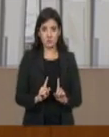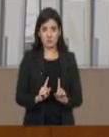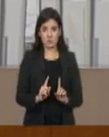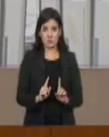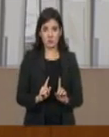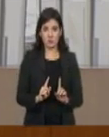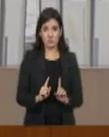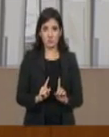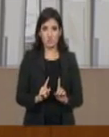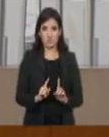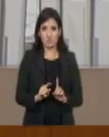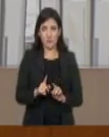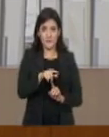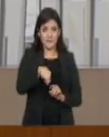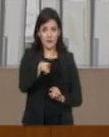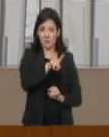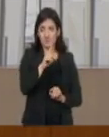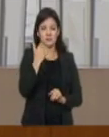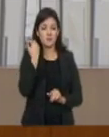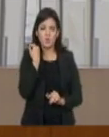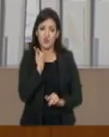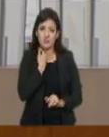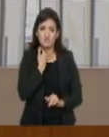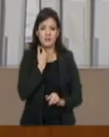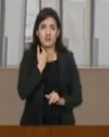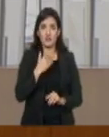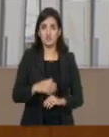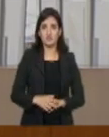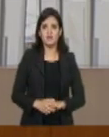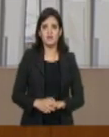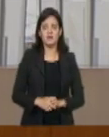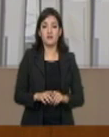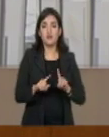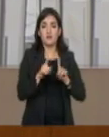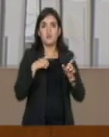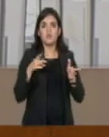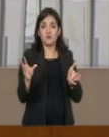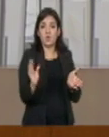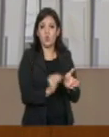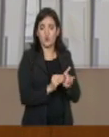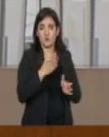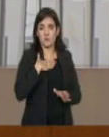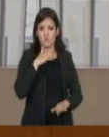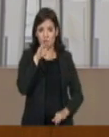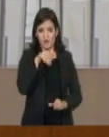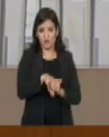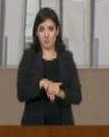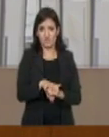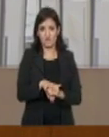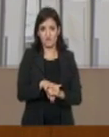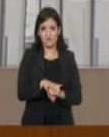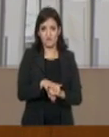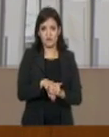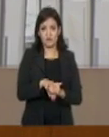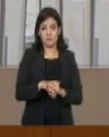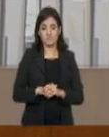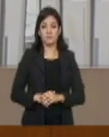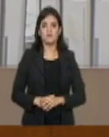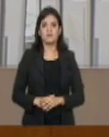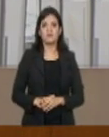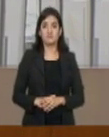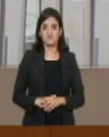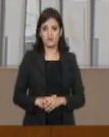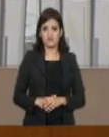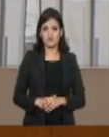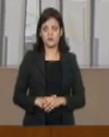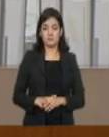para não cansá-los, mas transcrevo meu voto, inclusive com força em teoria